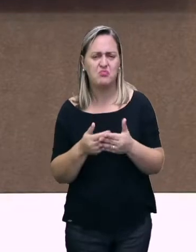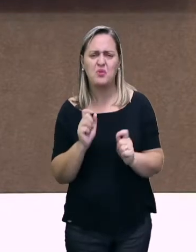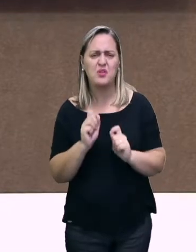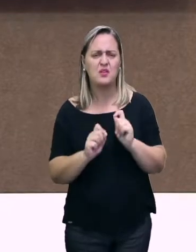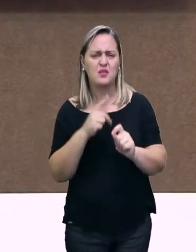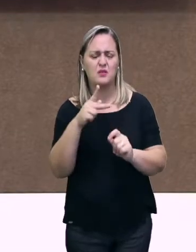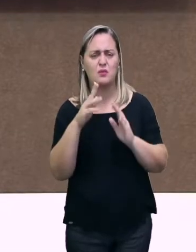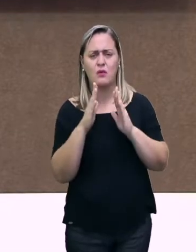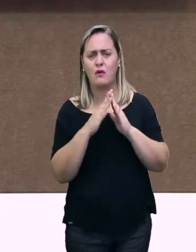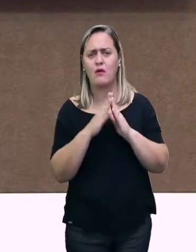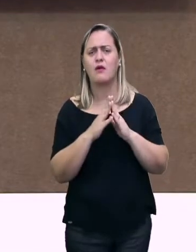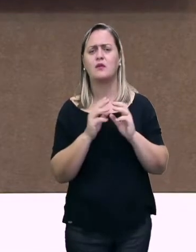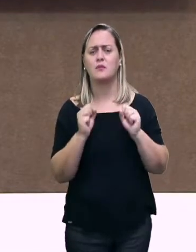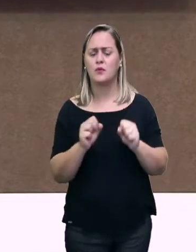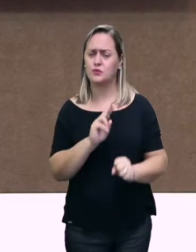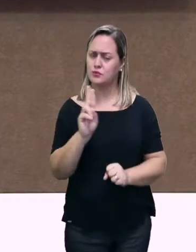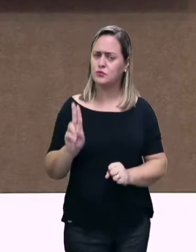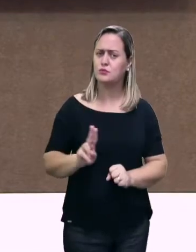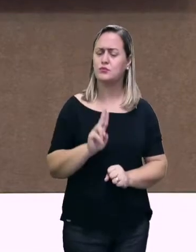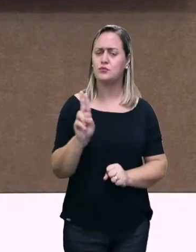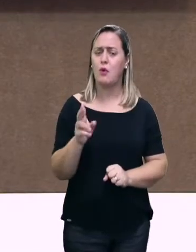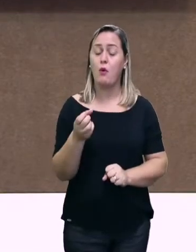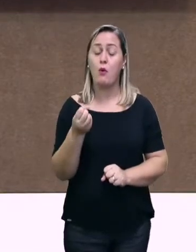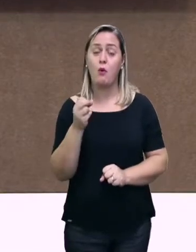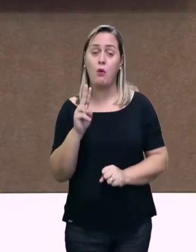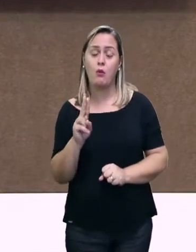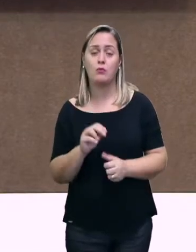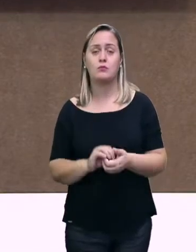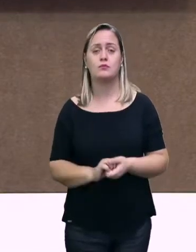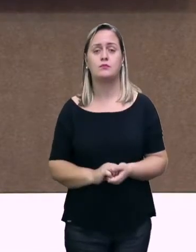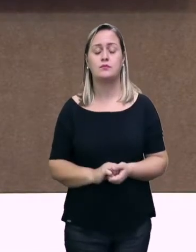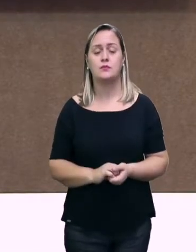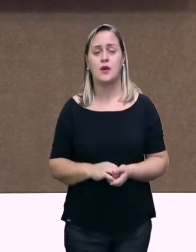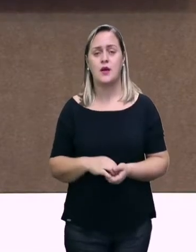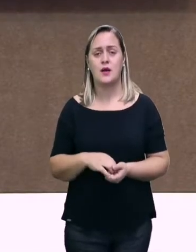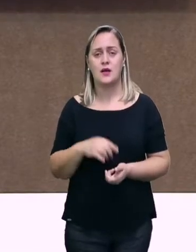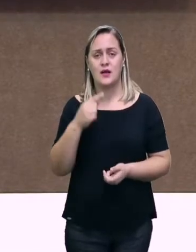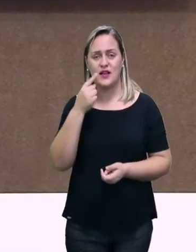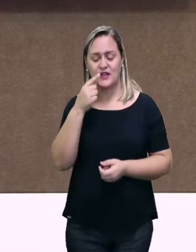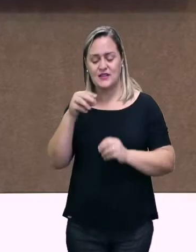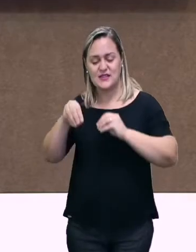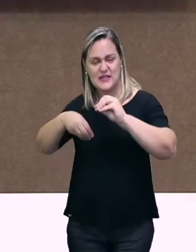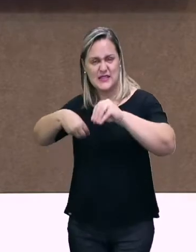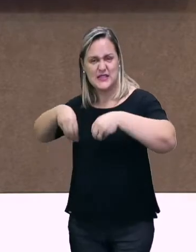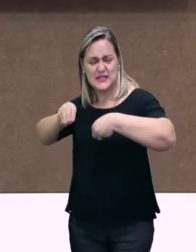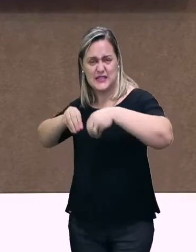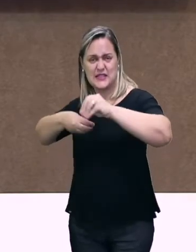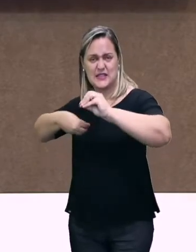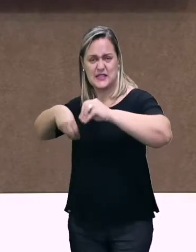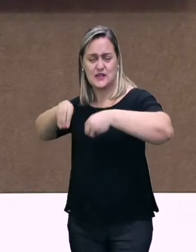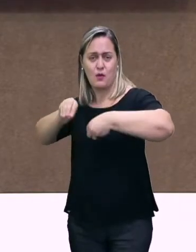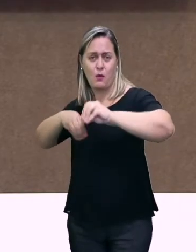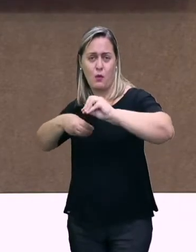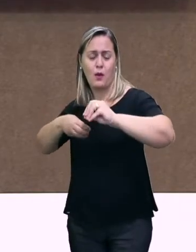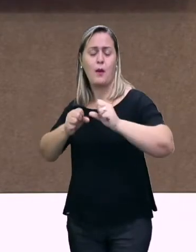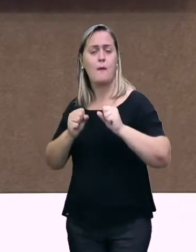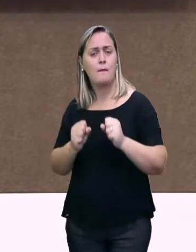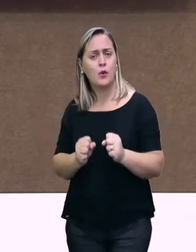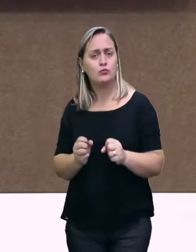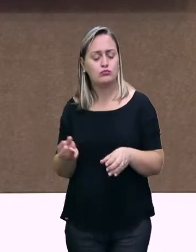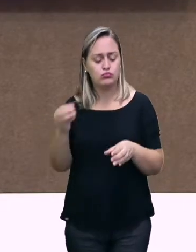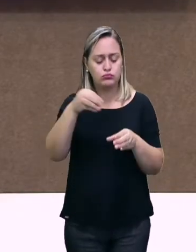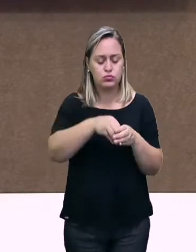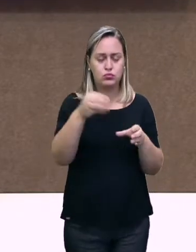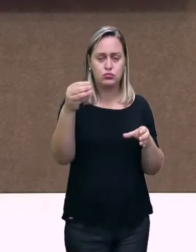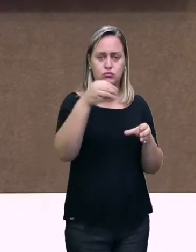sacolas, né? Que a gente vai descartar em casa e colocar sementes. Pode ser feijão, sementes de milho. Aí você